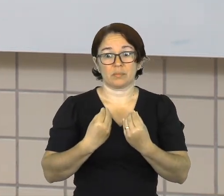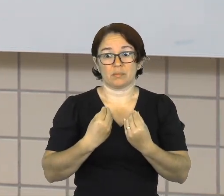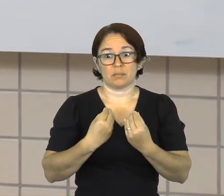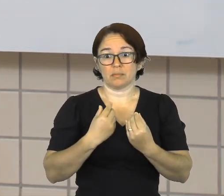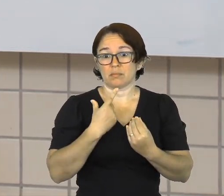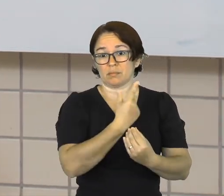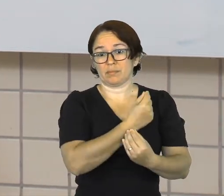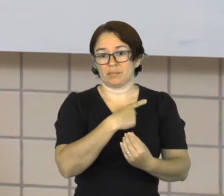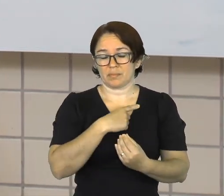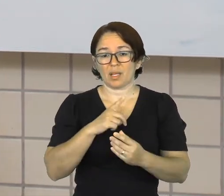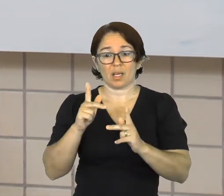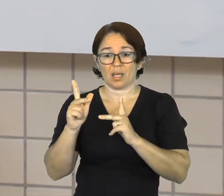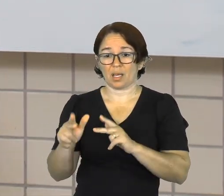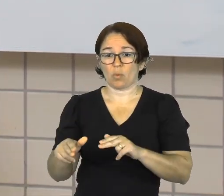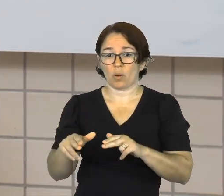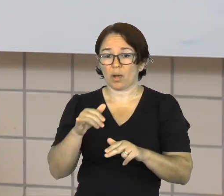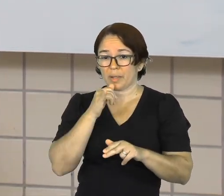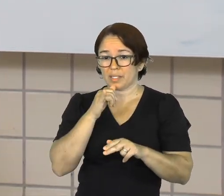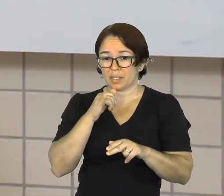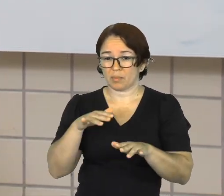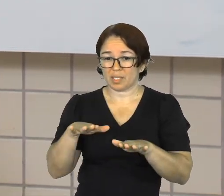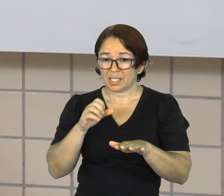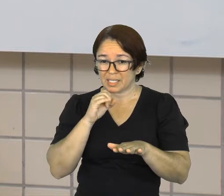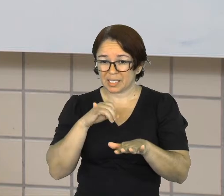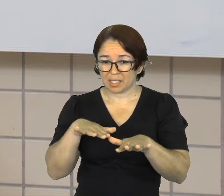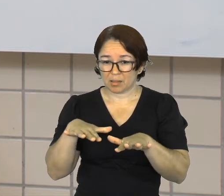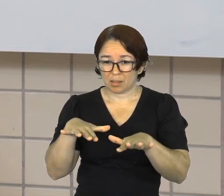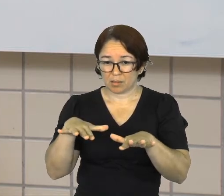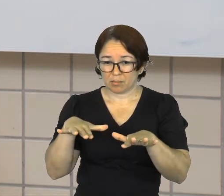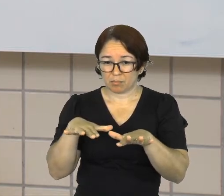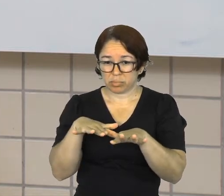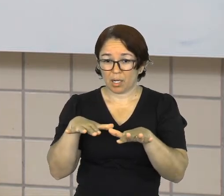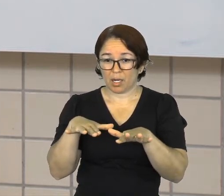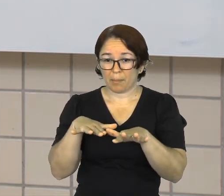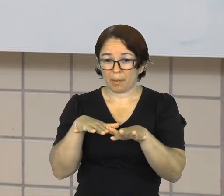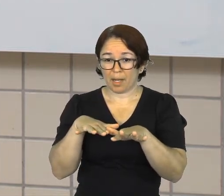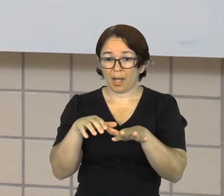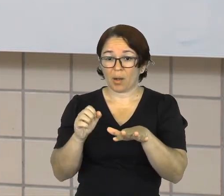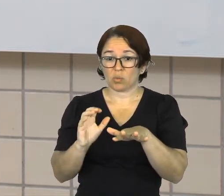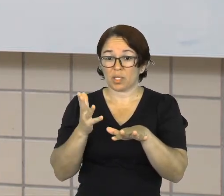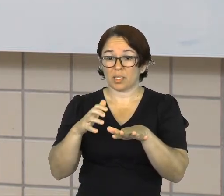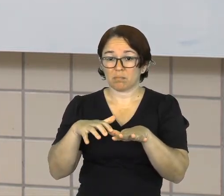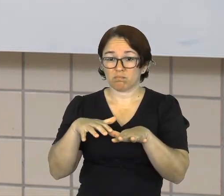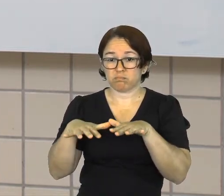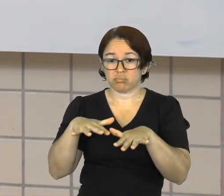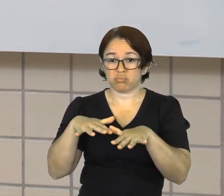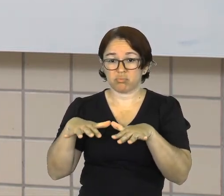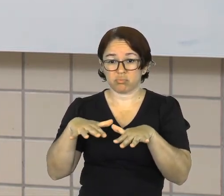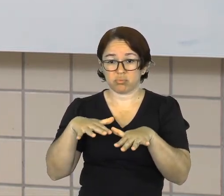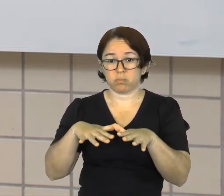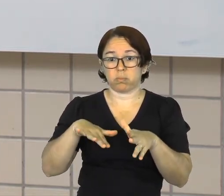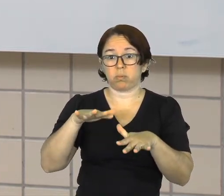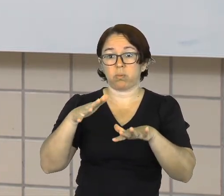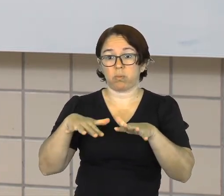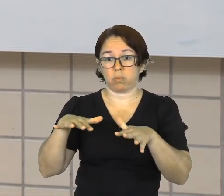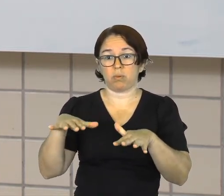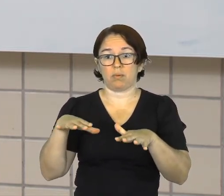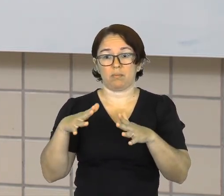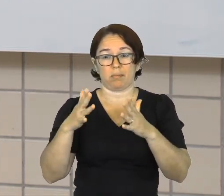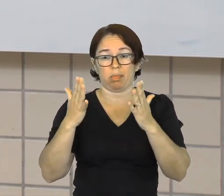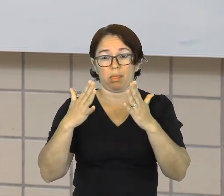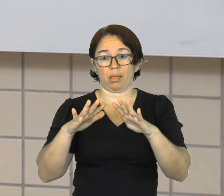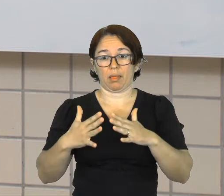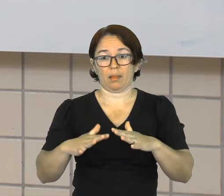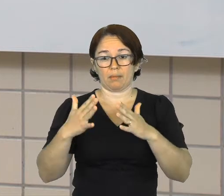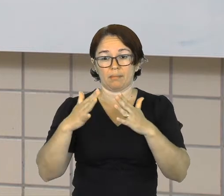As vibrações. E por isso que vai ocorrer os terremotos. E isso é uma onda mecânica, de natureza